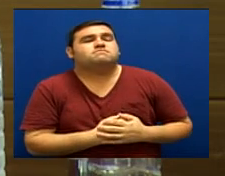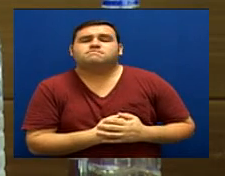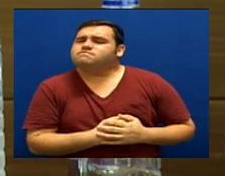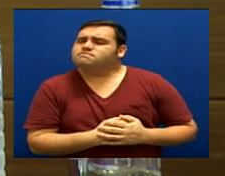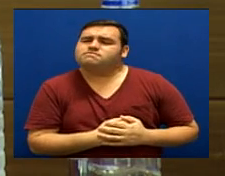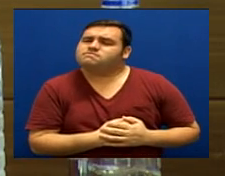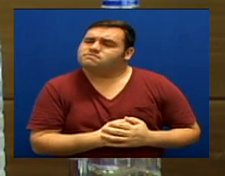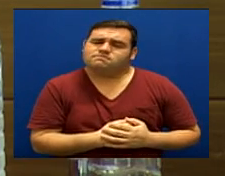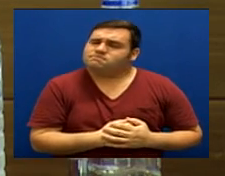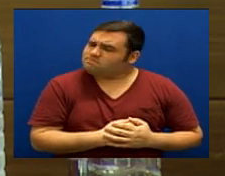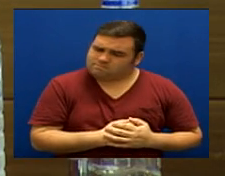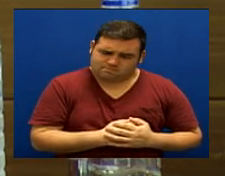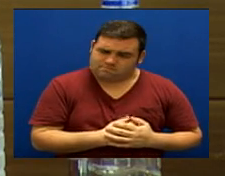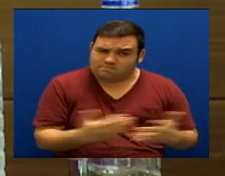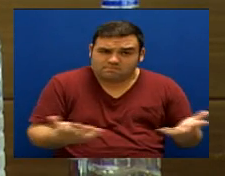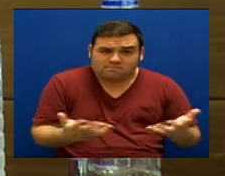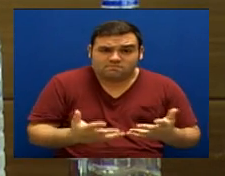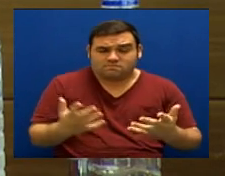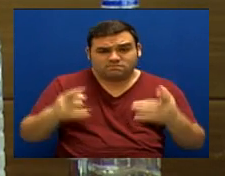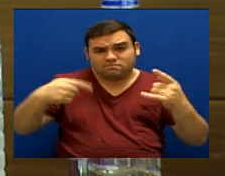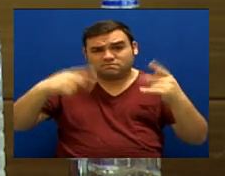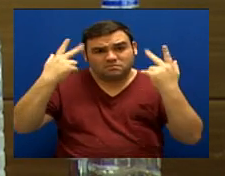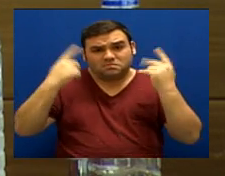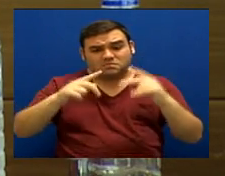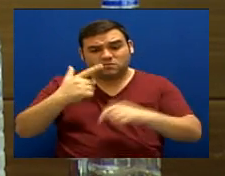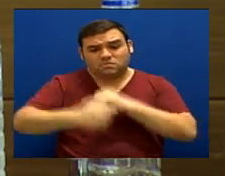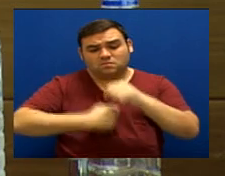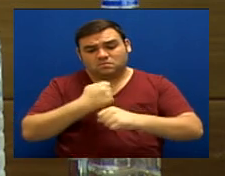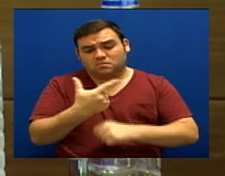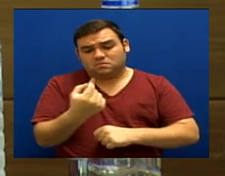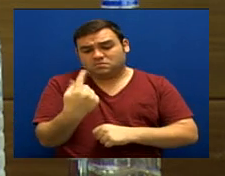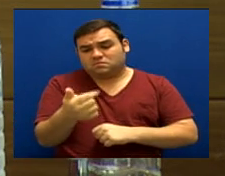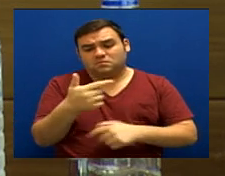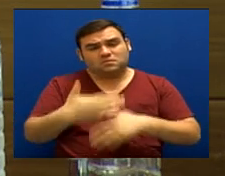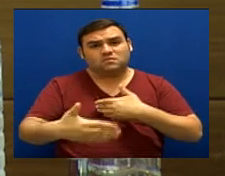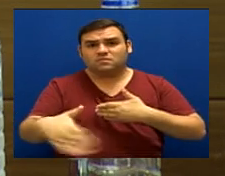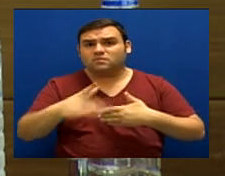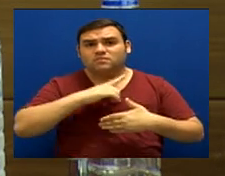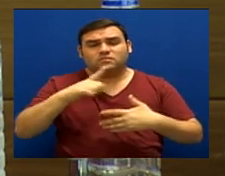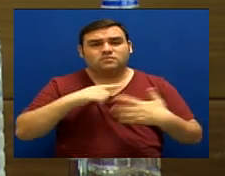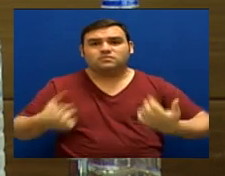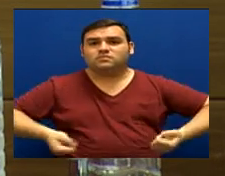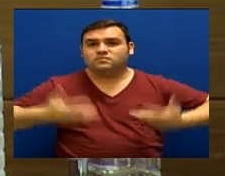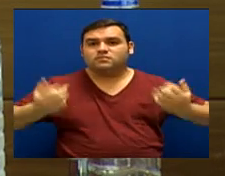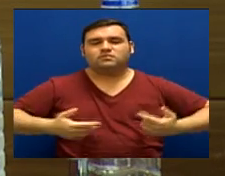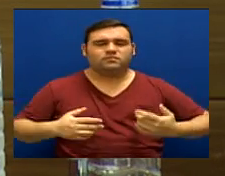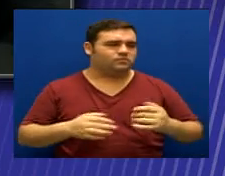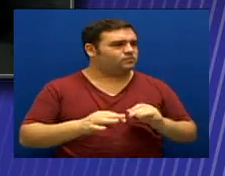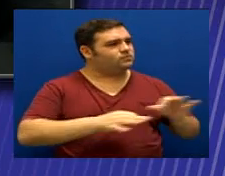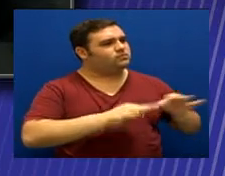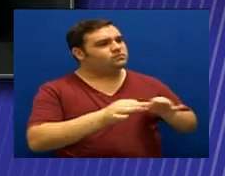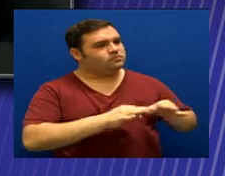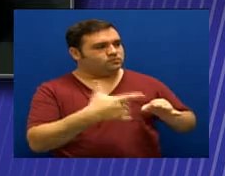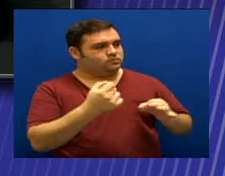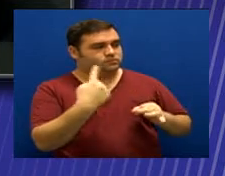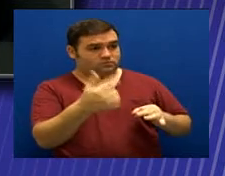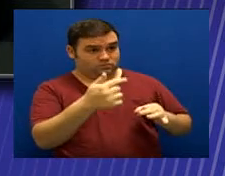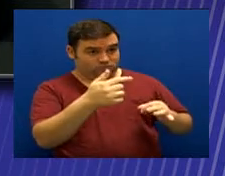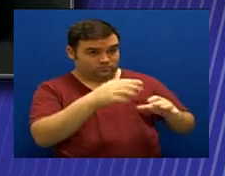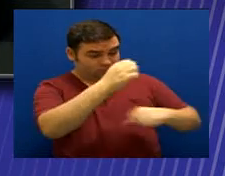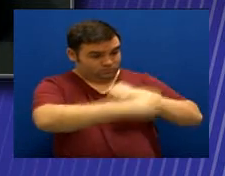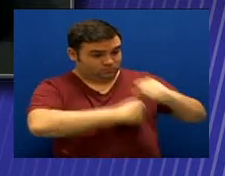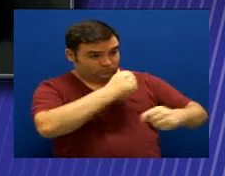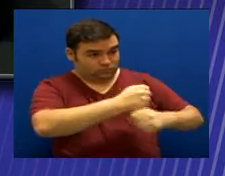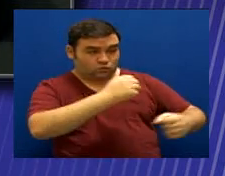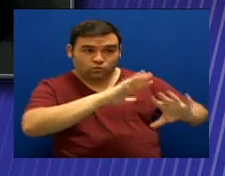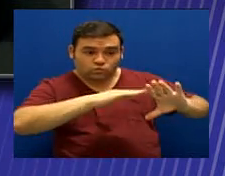está na no próprio exercício inteiro de 2017 né não isso representa a visão para o giassi inteiro de